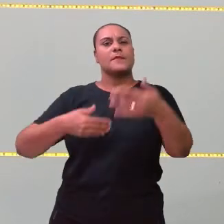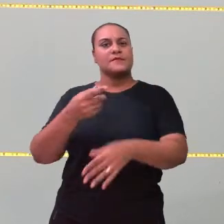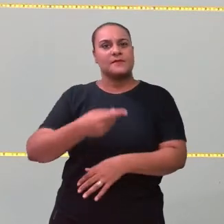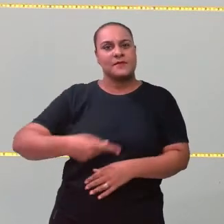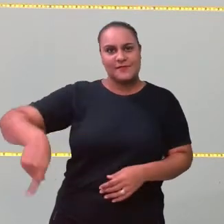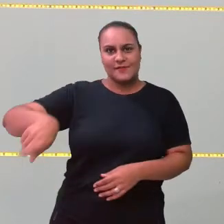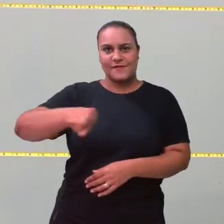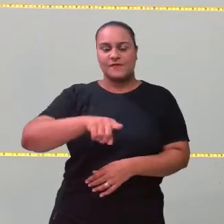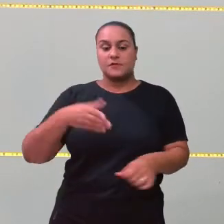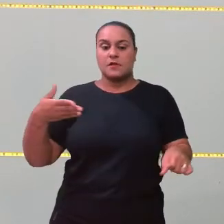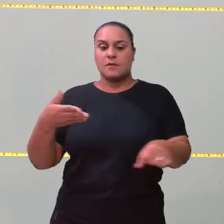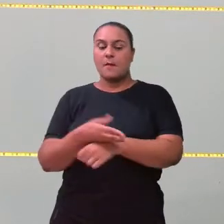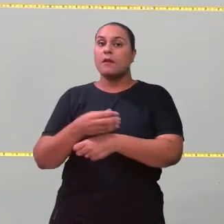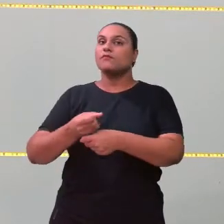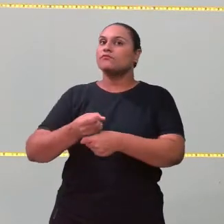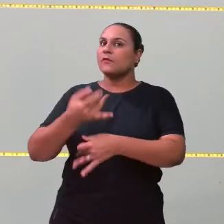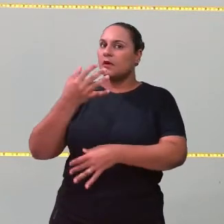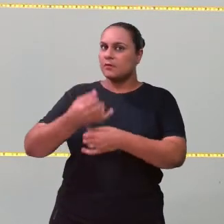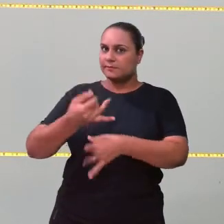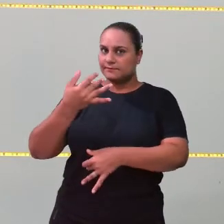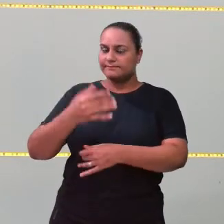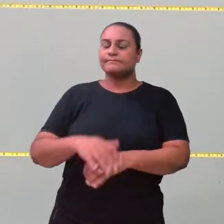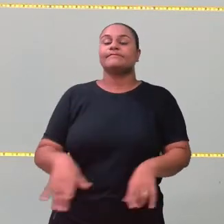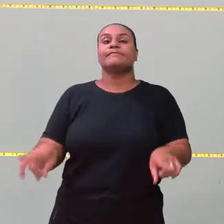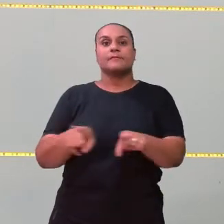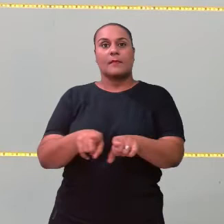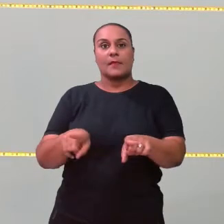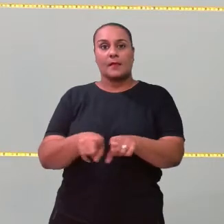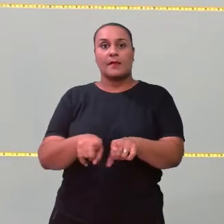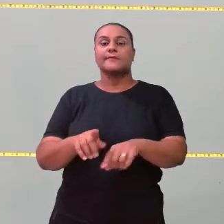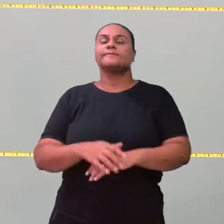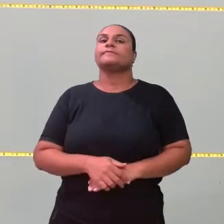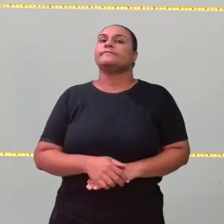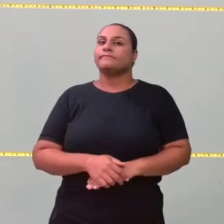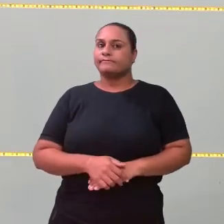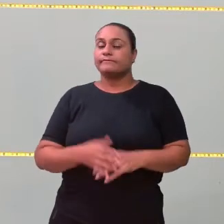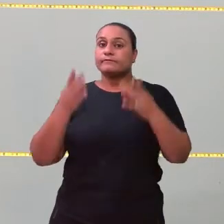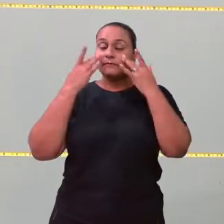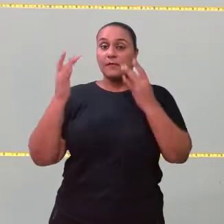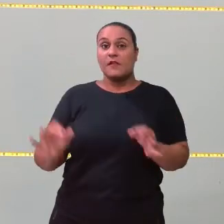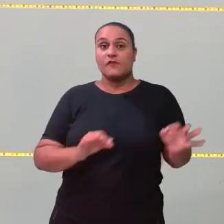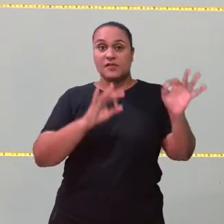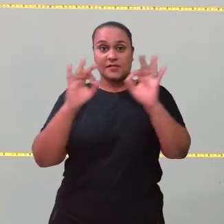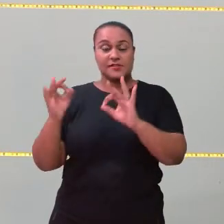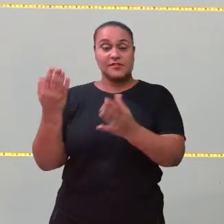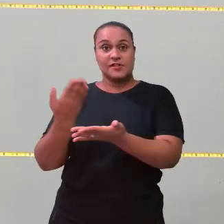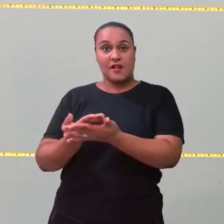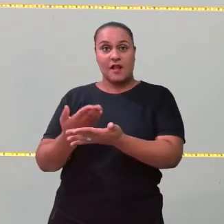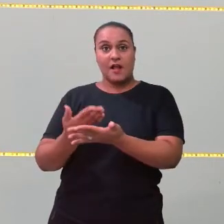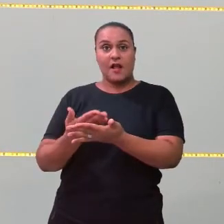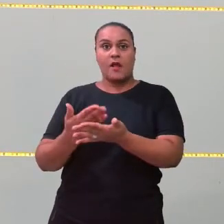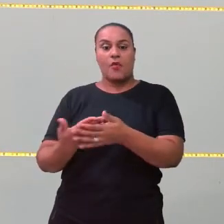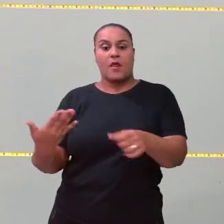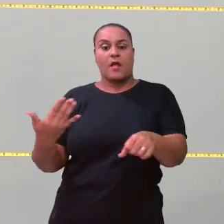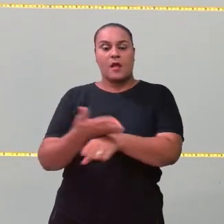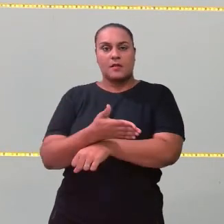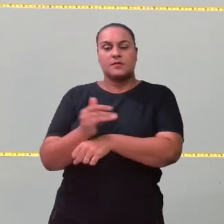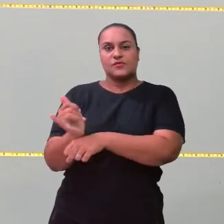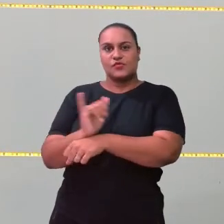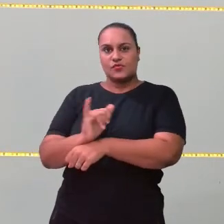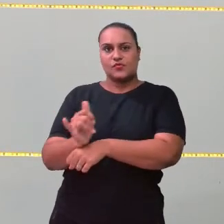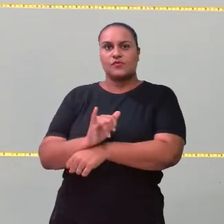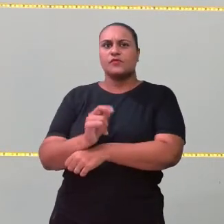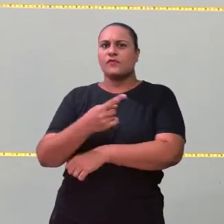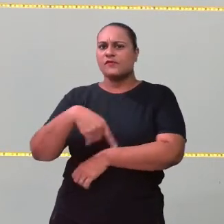vocês aí no chat. E também, quando vocês assistirem nossas aulas lá no YouTube, vocês também